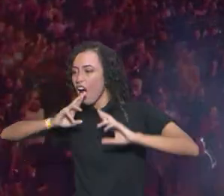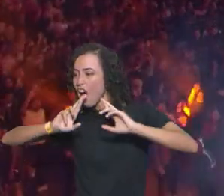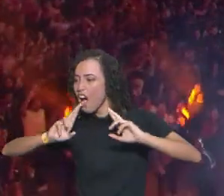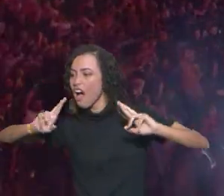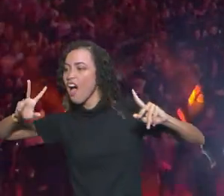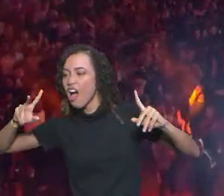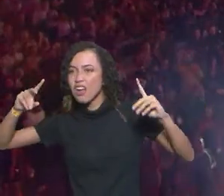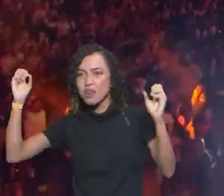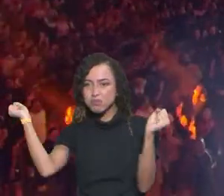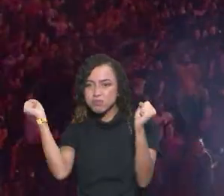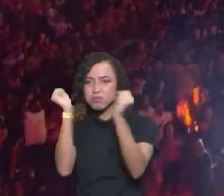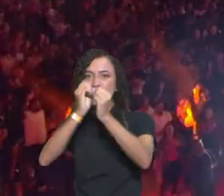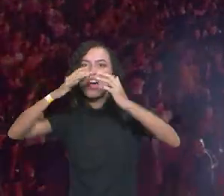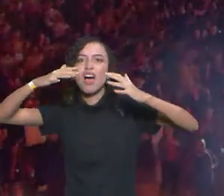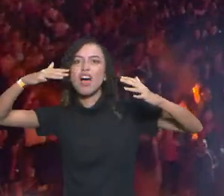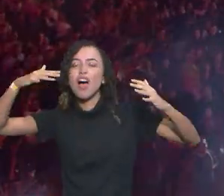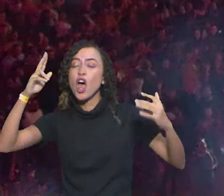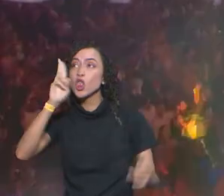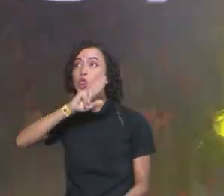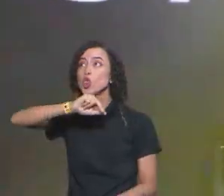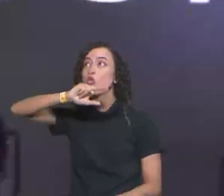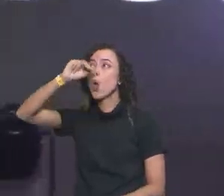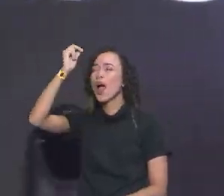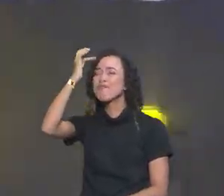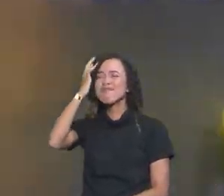Eu não imagina